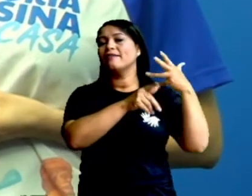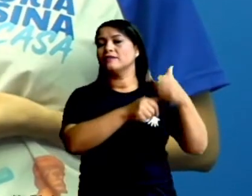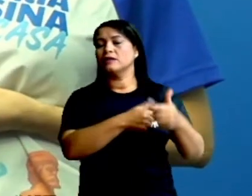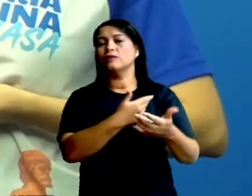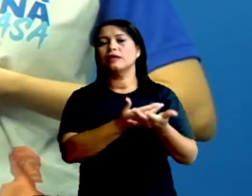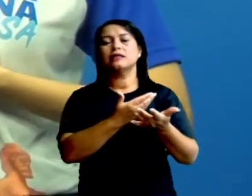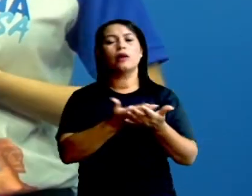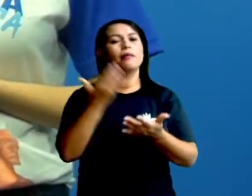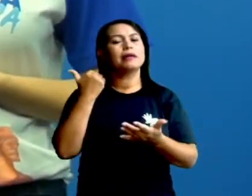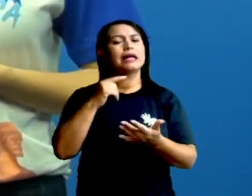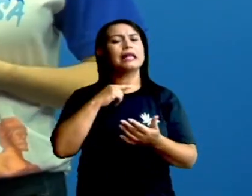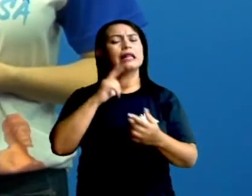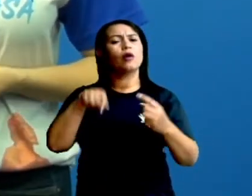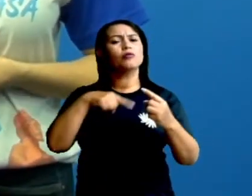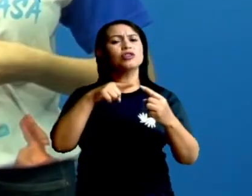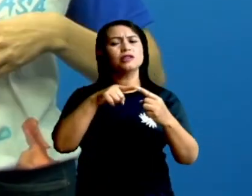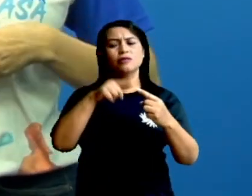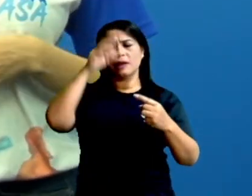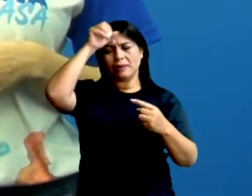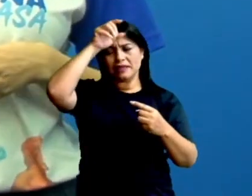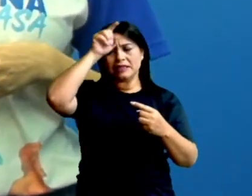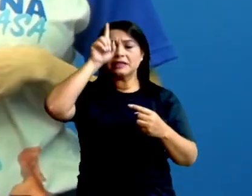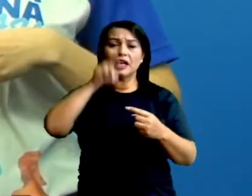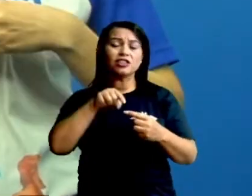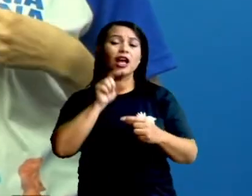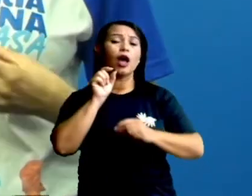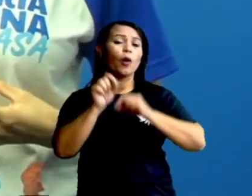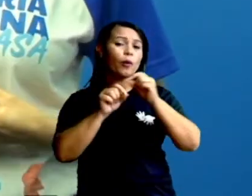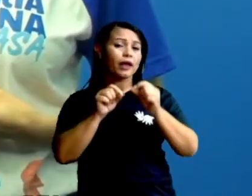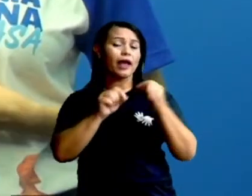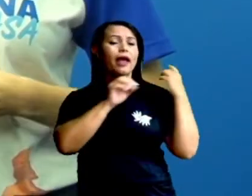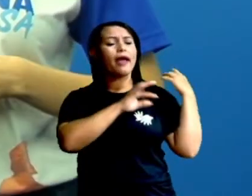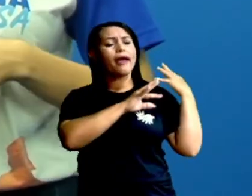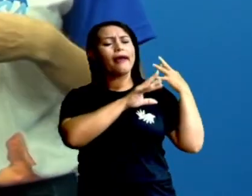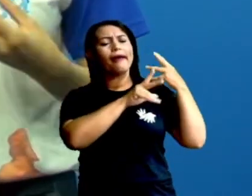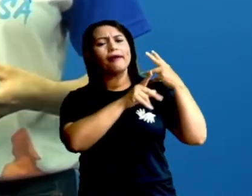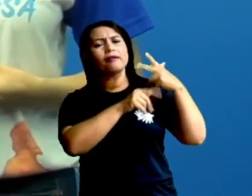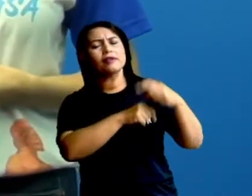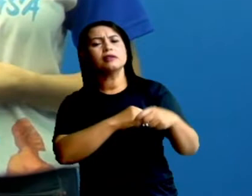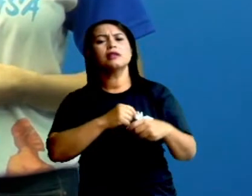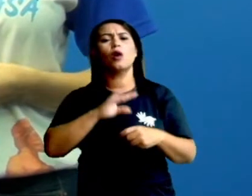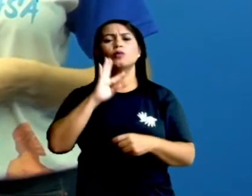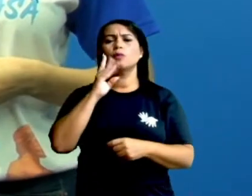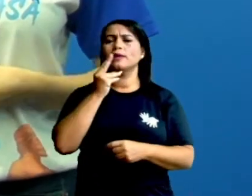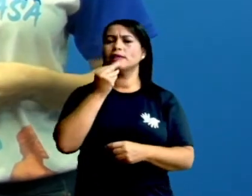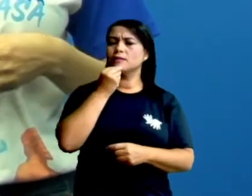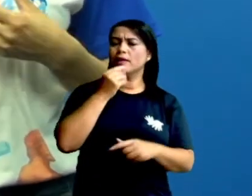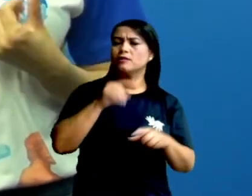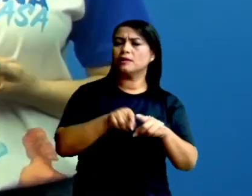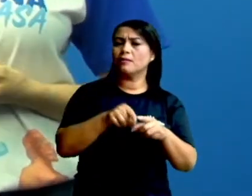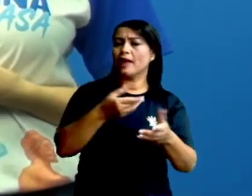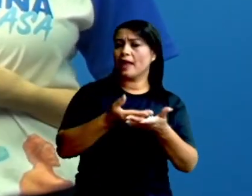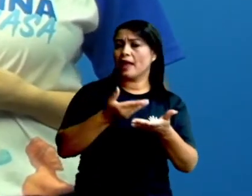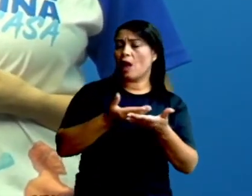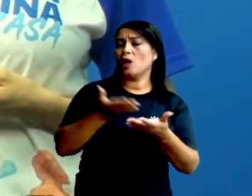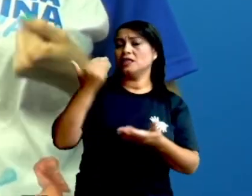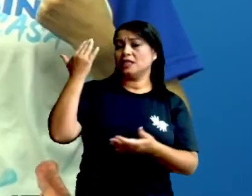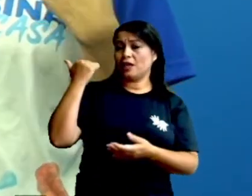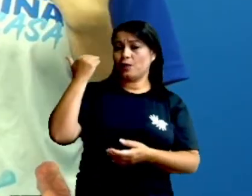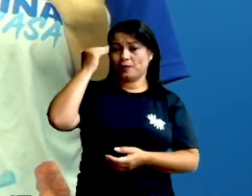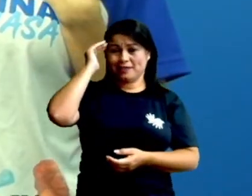e o objetivo dessa aprendizagem é isso simplesmente a gente revisar os conhecimentos adquiridos em aulas anteriores